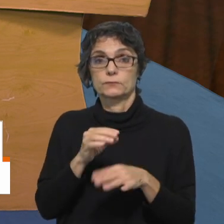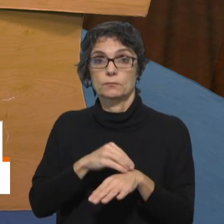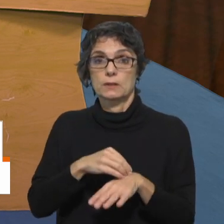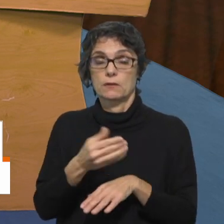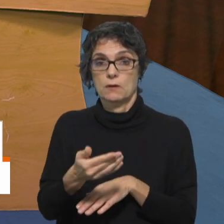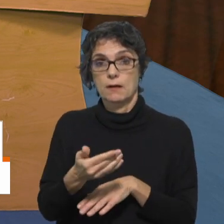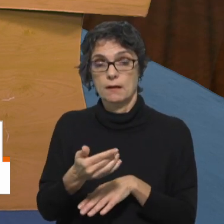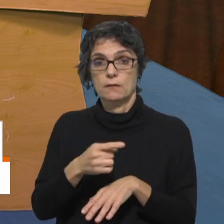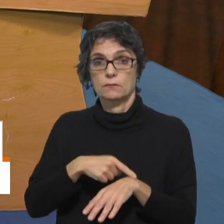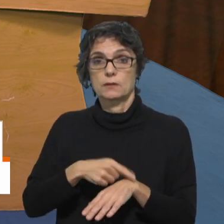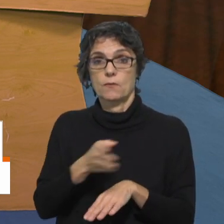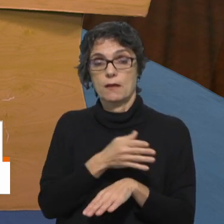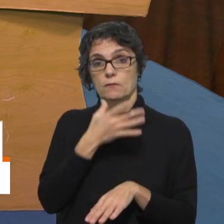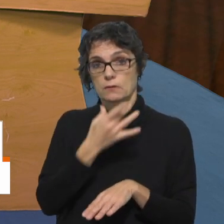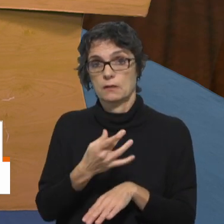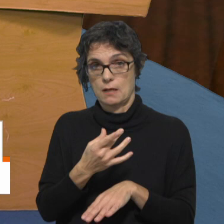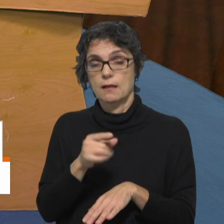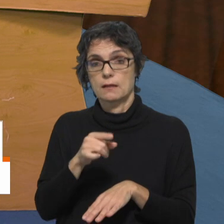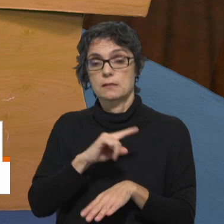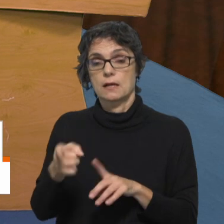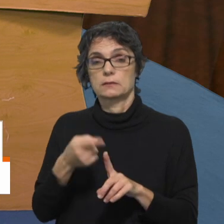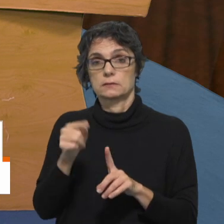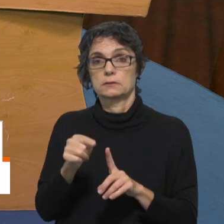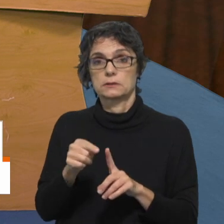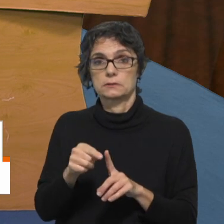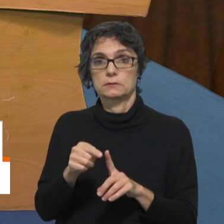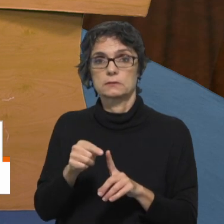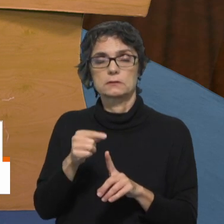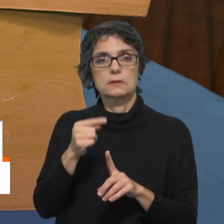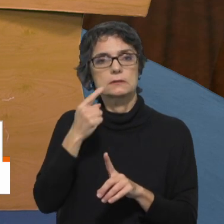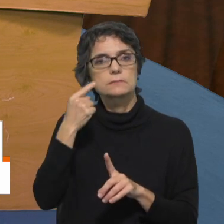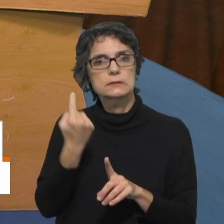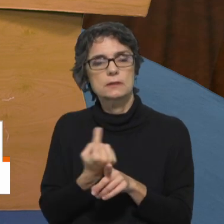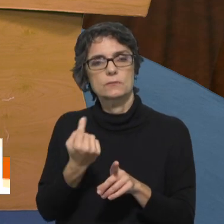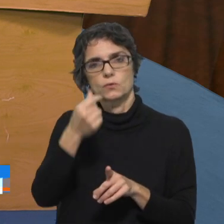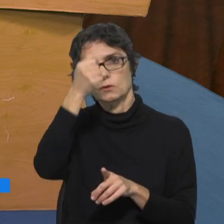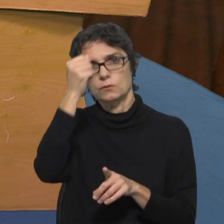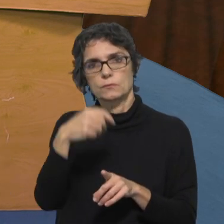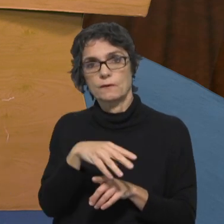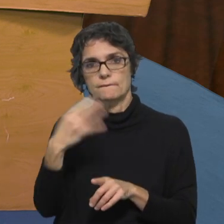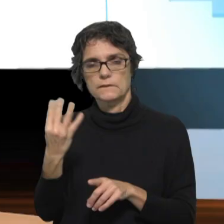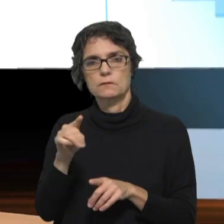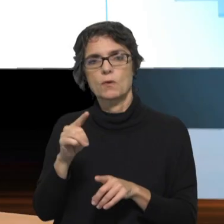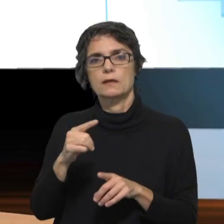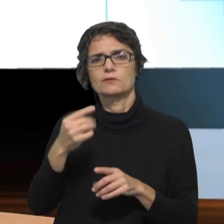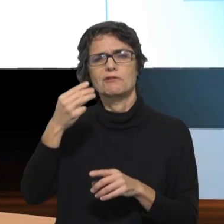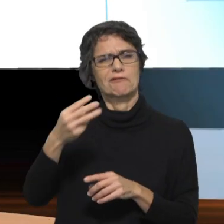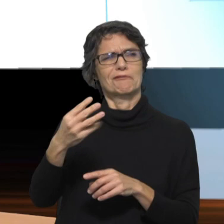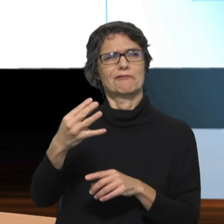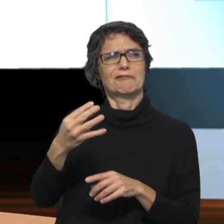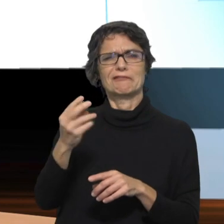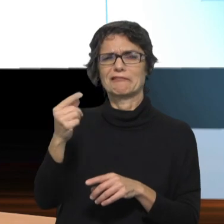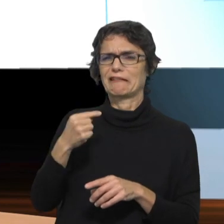tempo do Advento, que este ano tem a particularidade dos 4 domingos acontecerem em 3 semanas. Como é que isto é